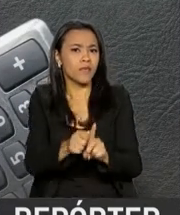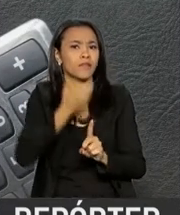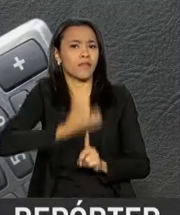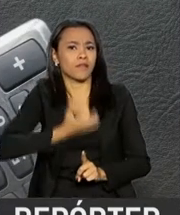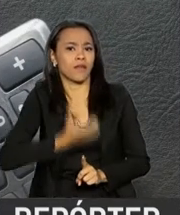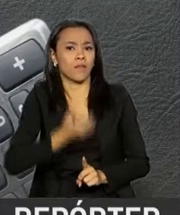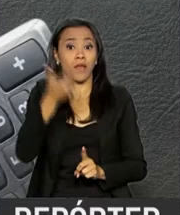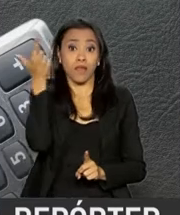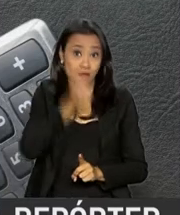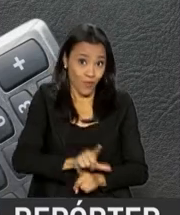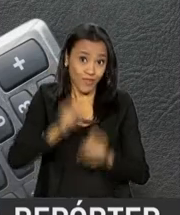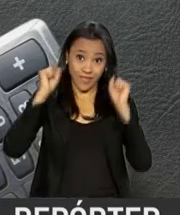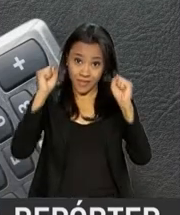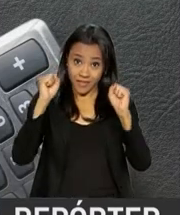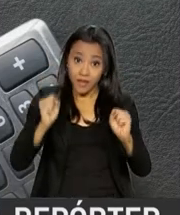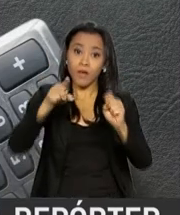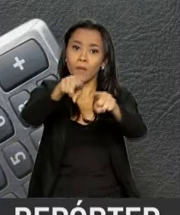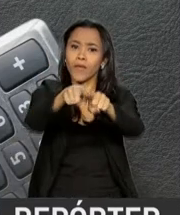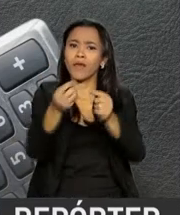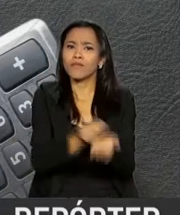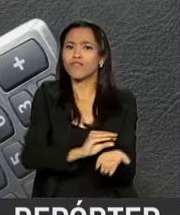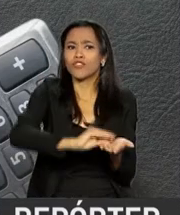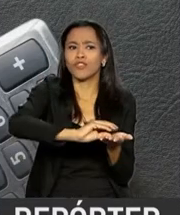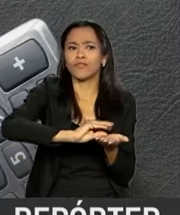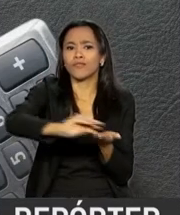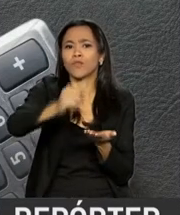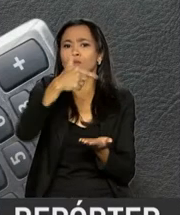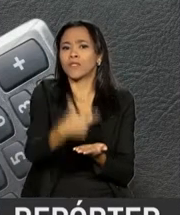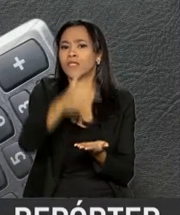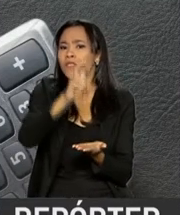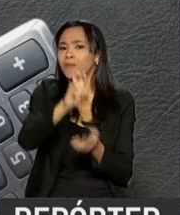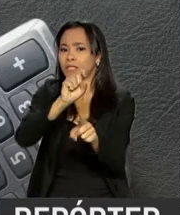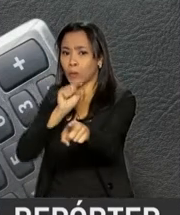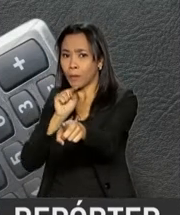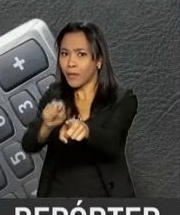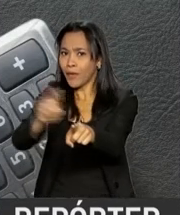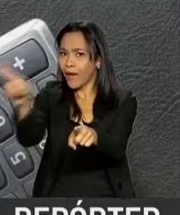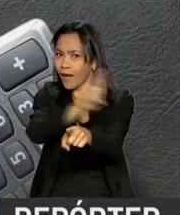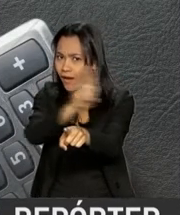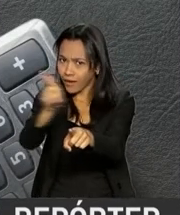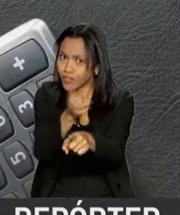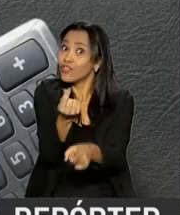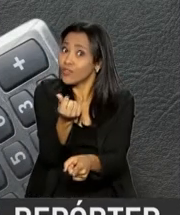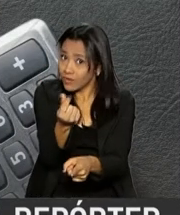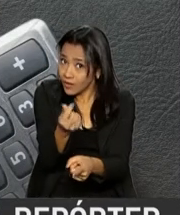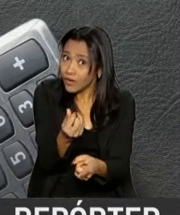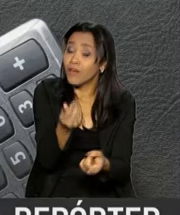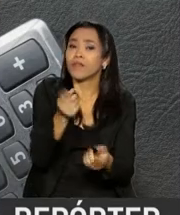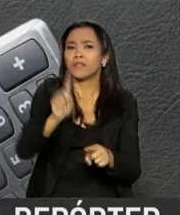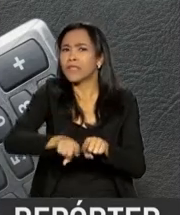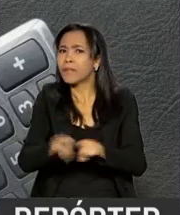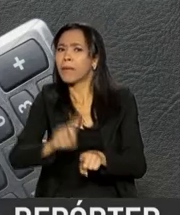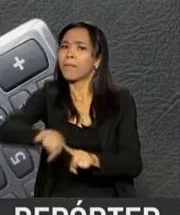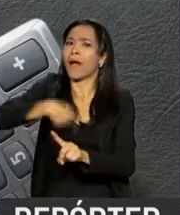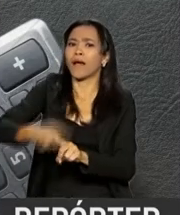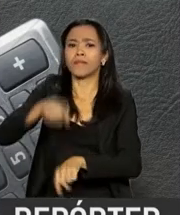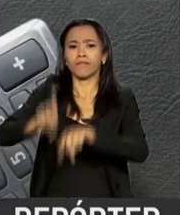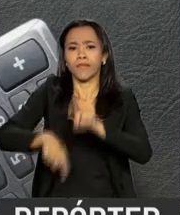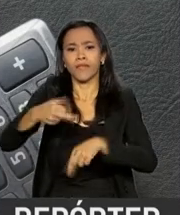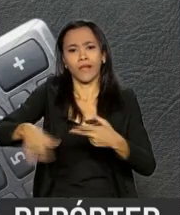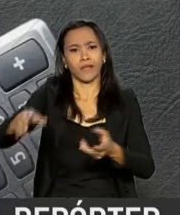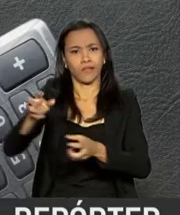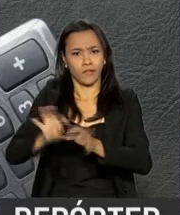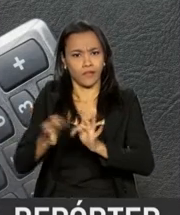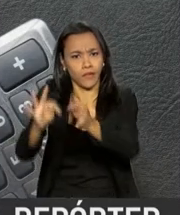ganhadores vão ser distribuídos 255 mil reais em dinheiro além de equipamentos de informática